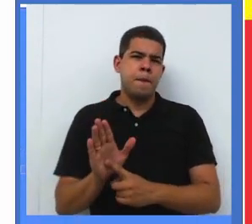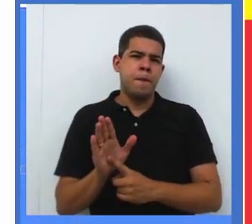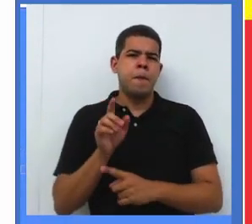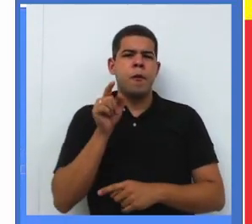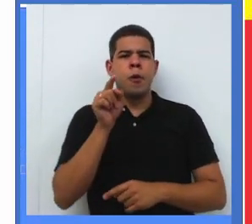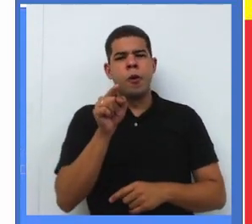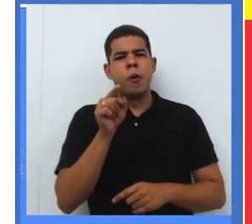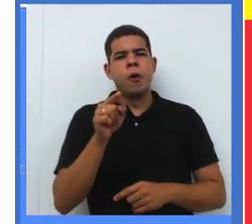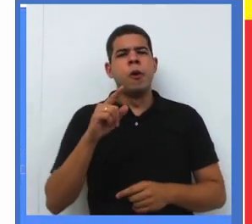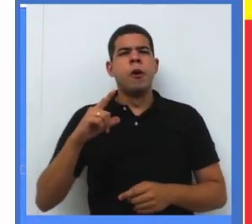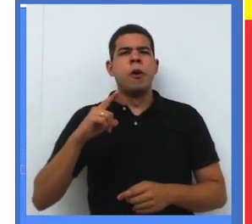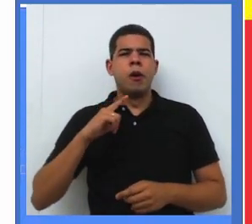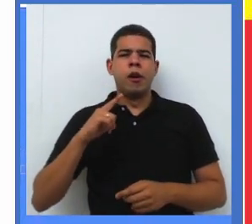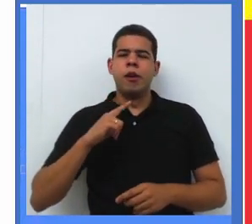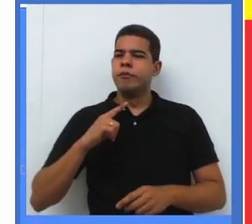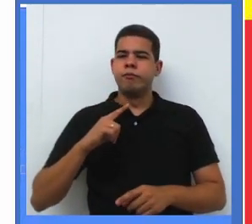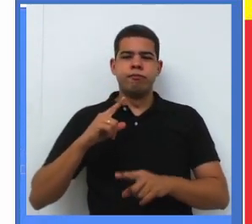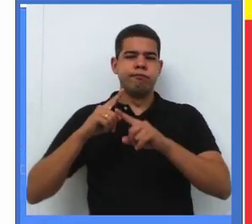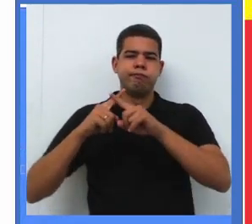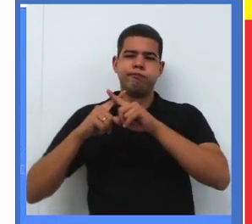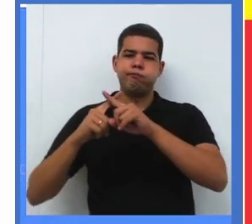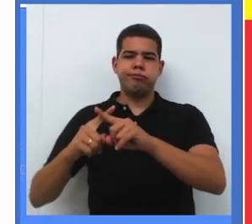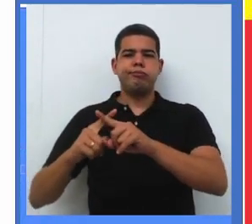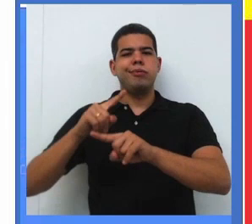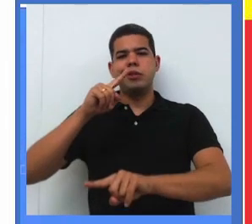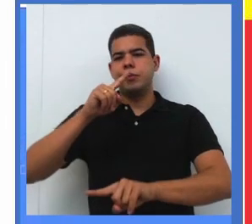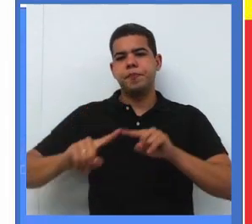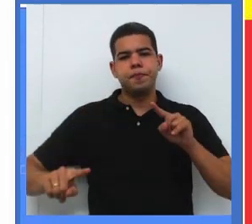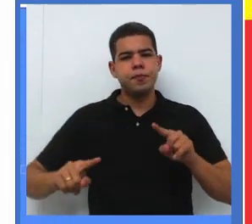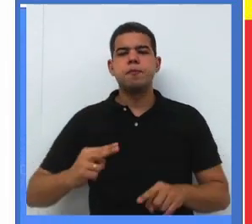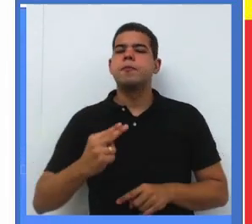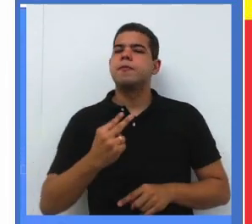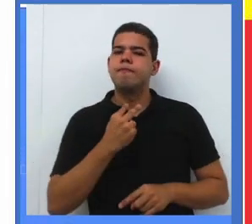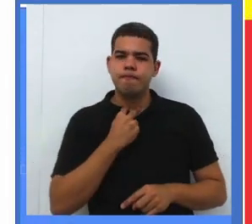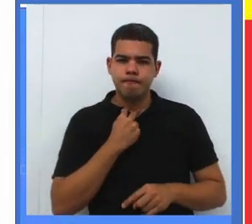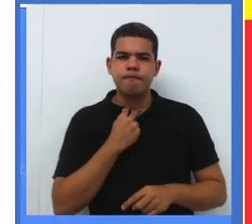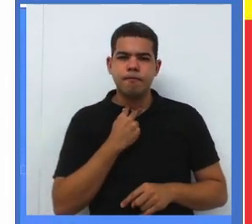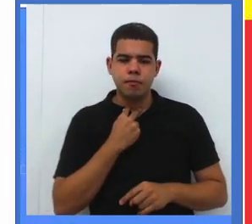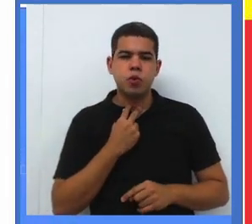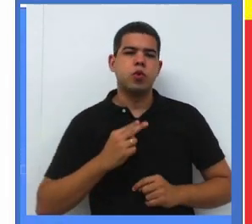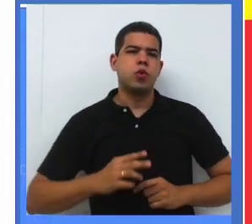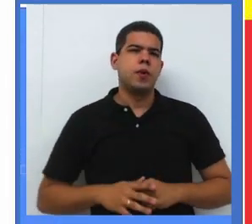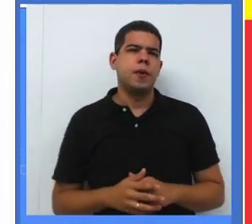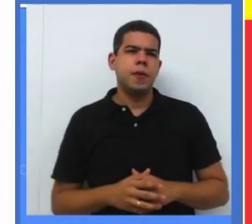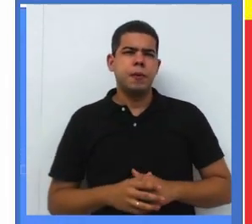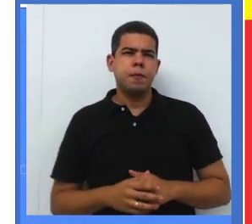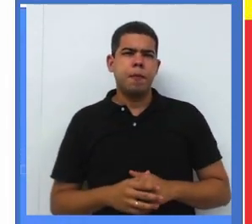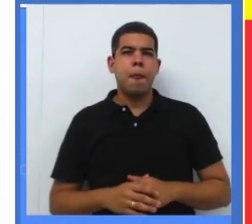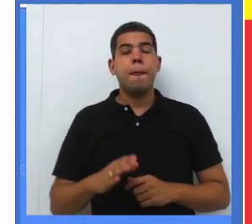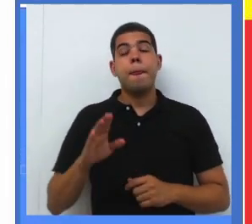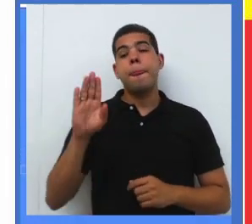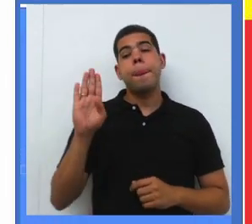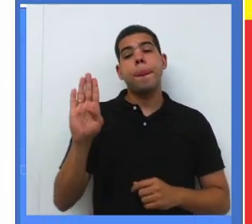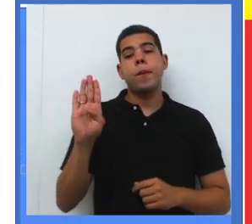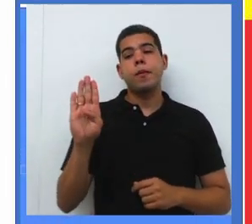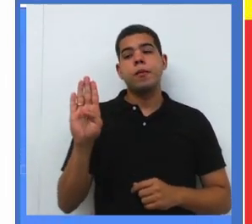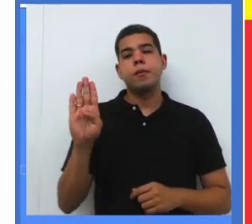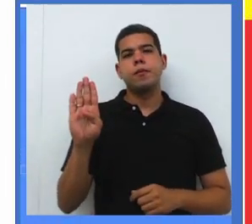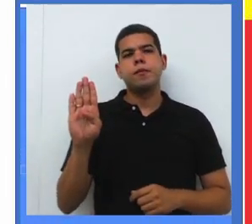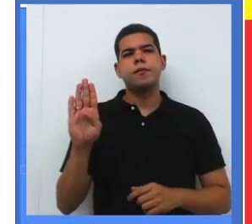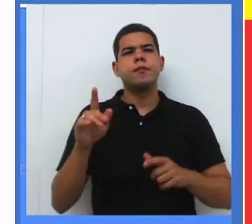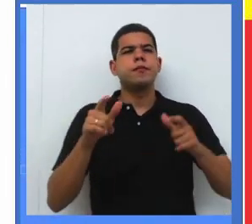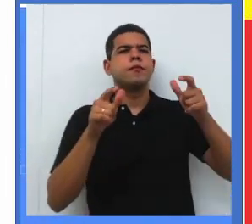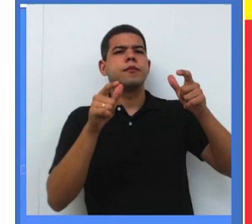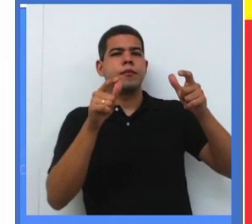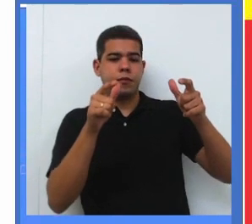quê? Que você está vetado, quer dizer, proibido, impossibilitado de fazer alguma coisa. Na letra B,